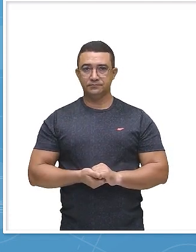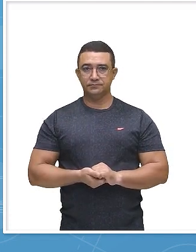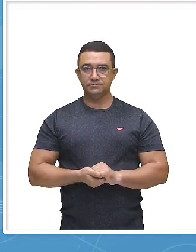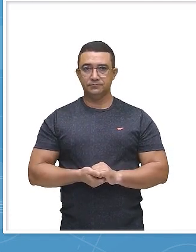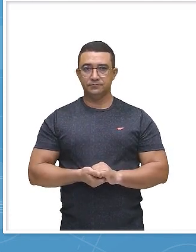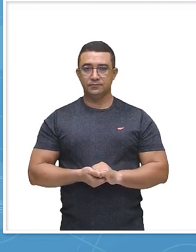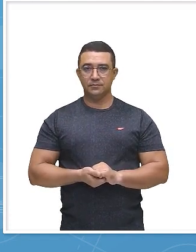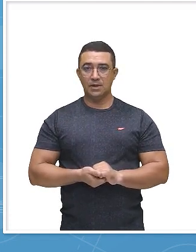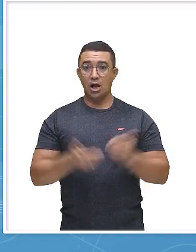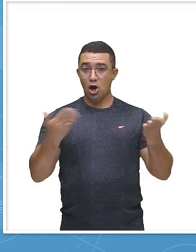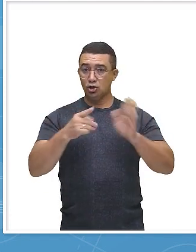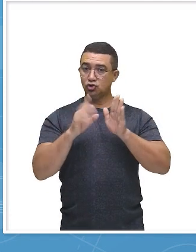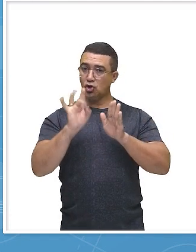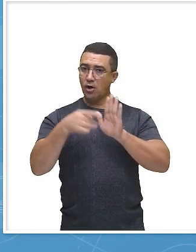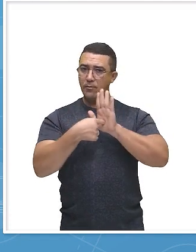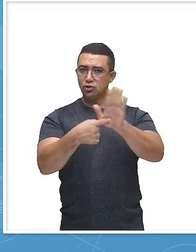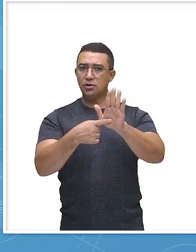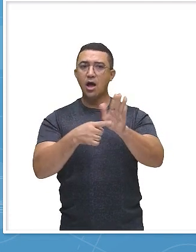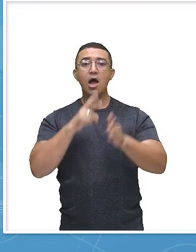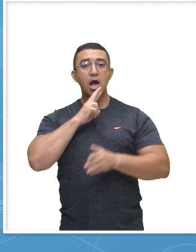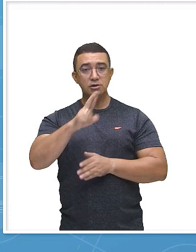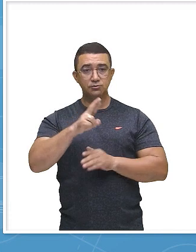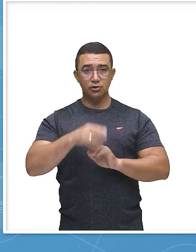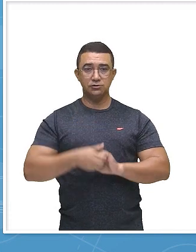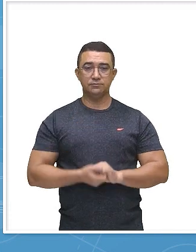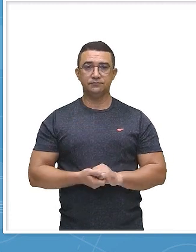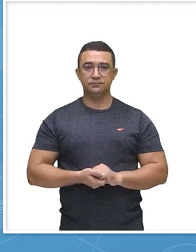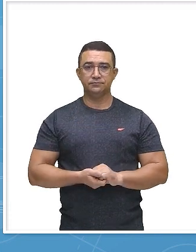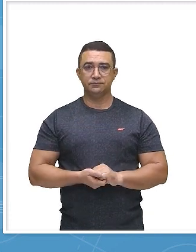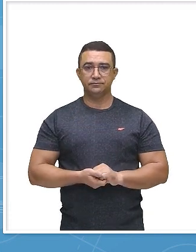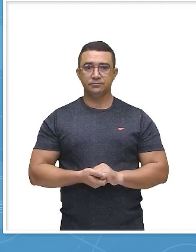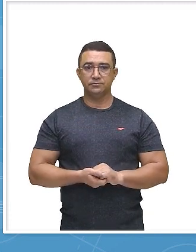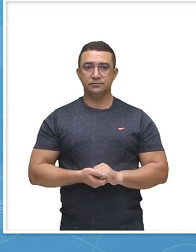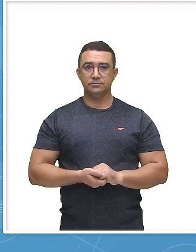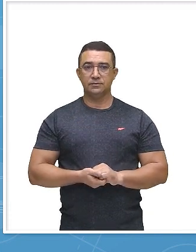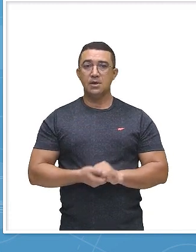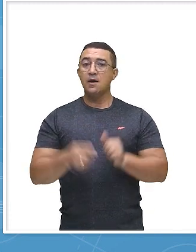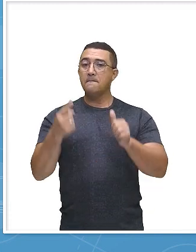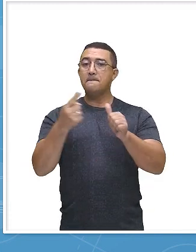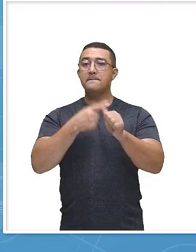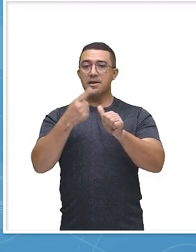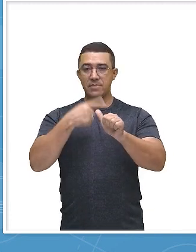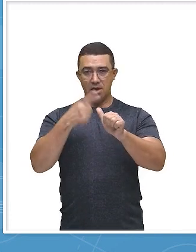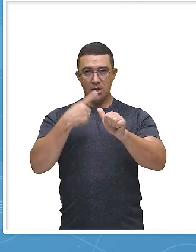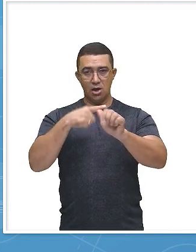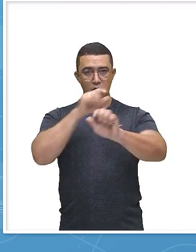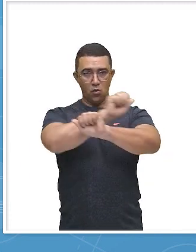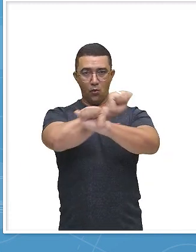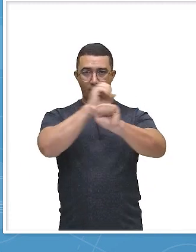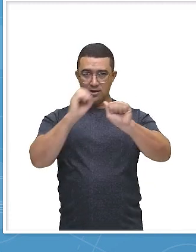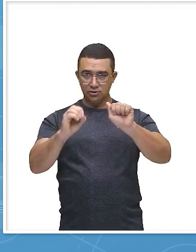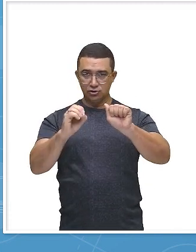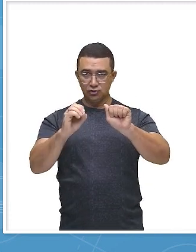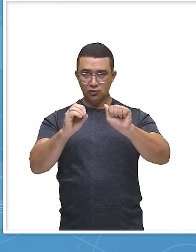só mostrar o gabarito para você conferir. Vamos lá, meus queridos? Olha aí, mostrando o gabarito, então.